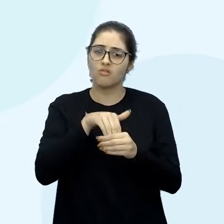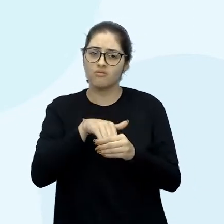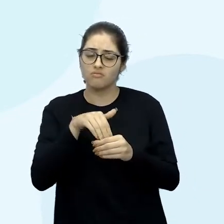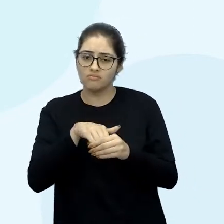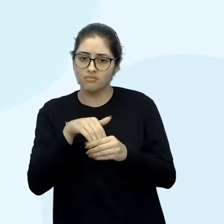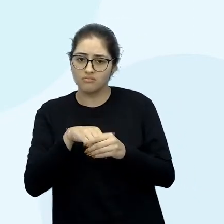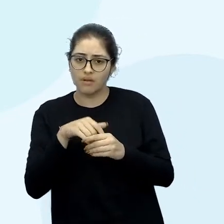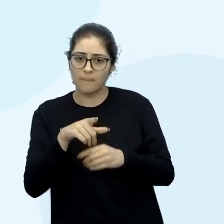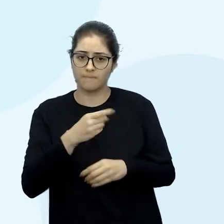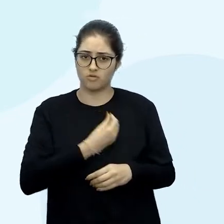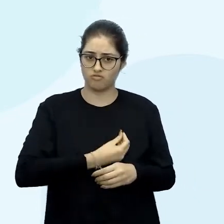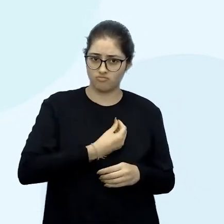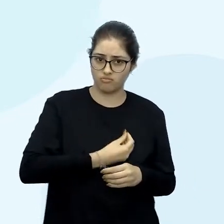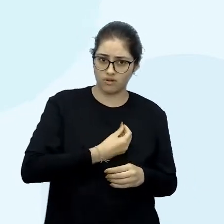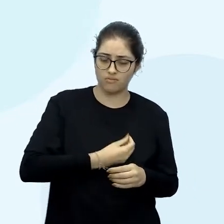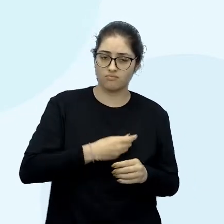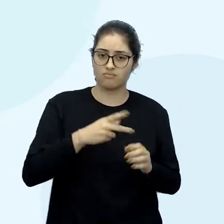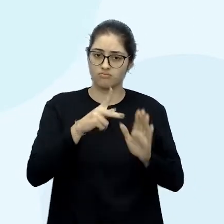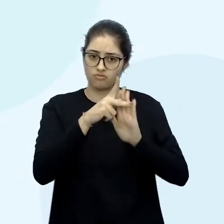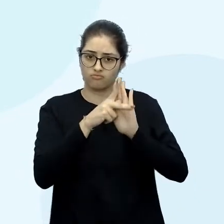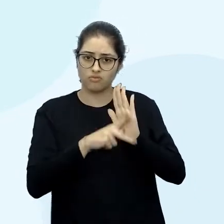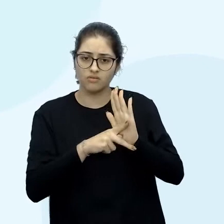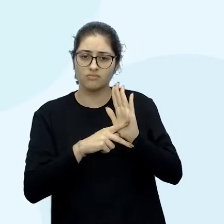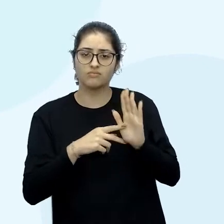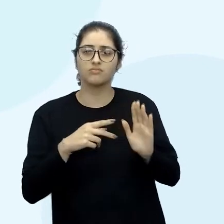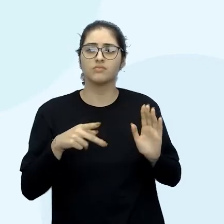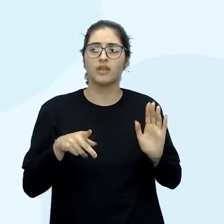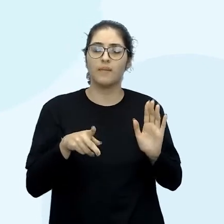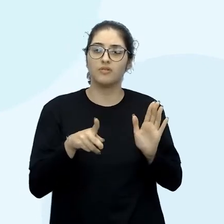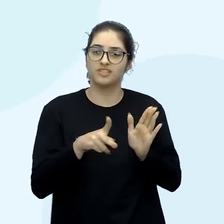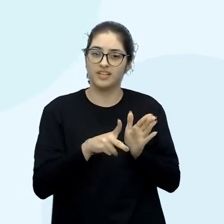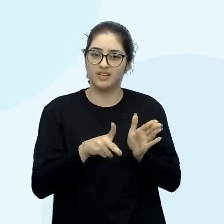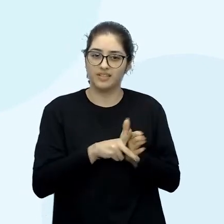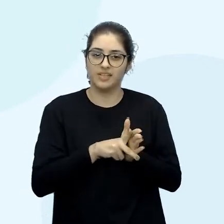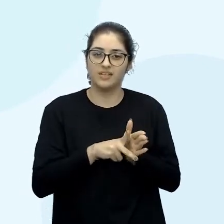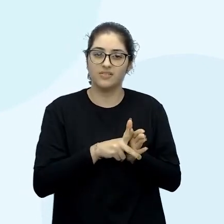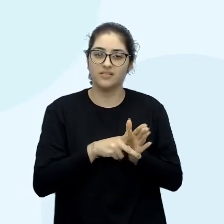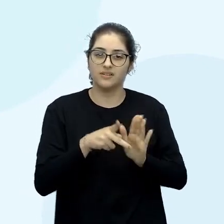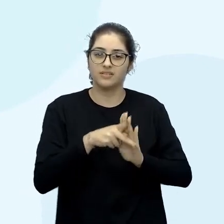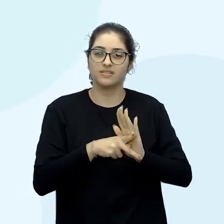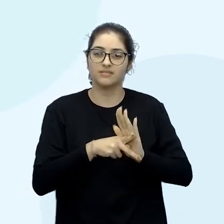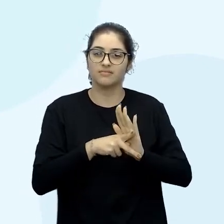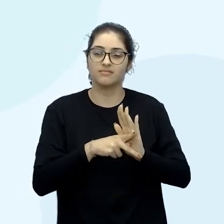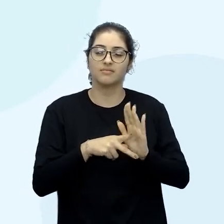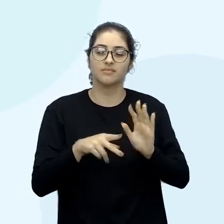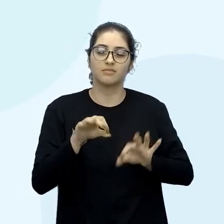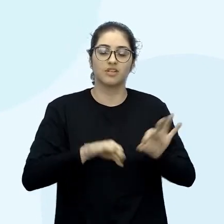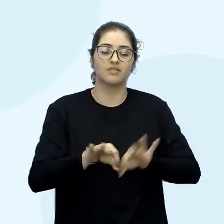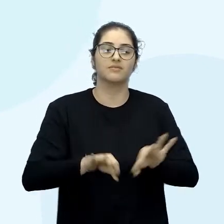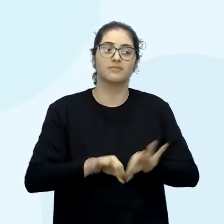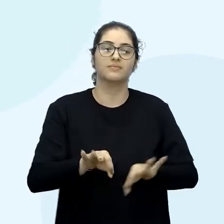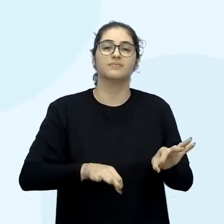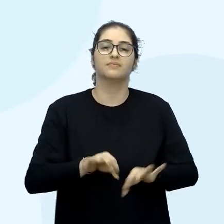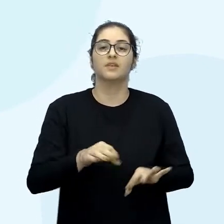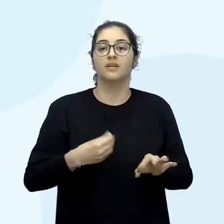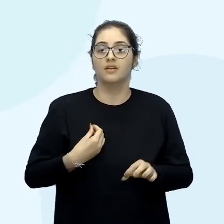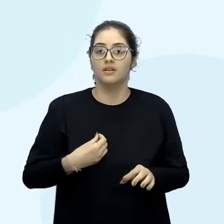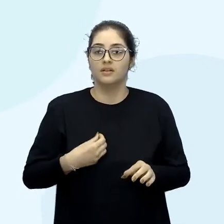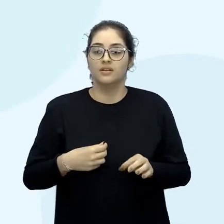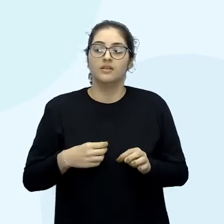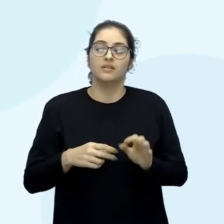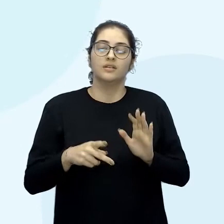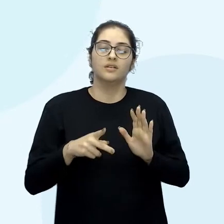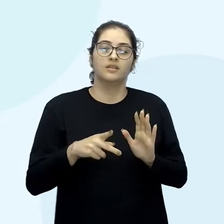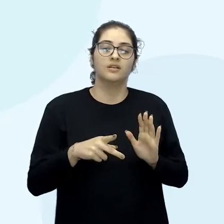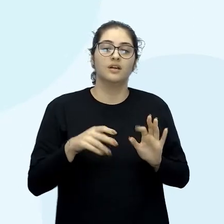estudarem como obter o valor que definiriam para a concretização de seus objetivos aí financeiros. Como